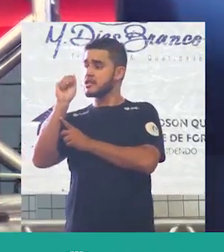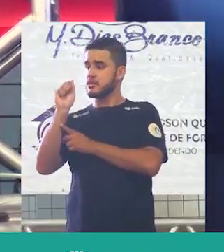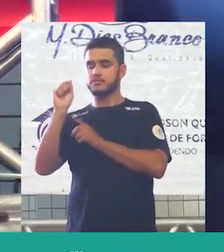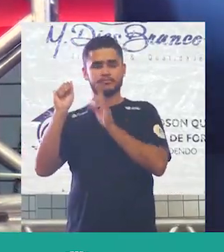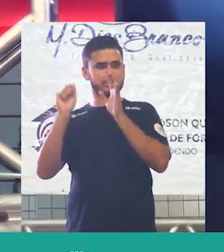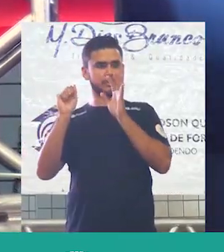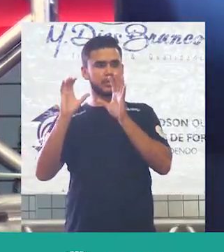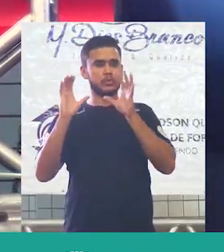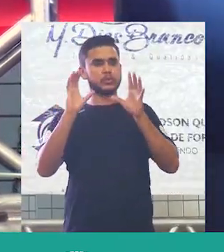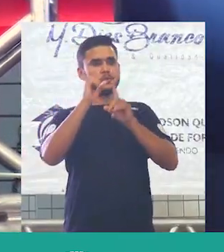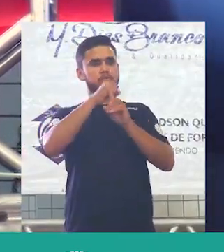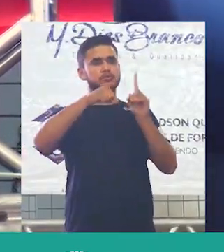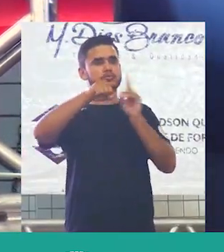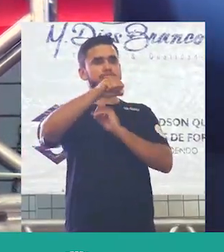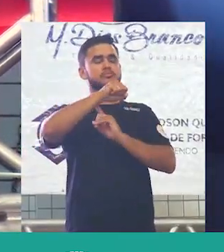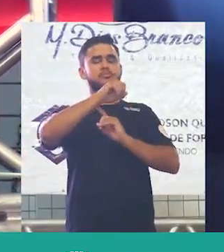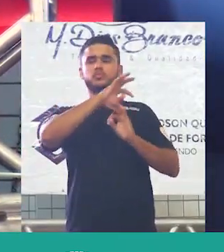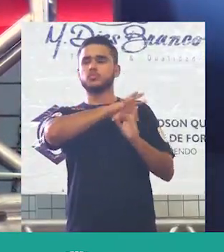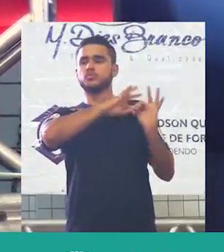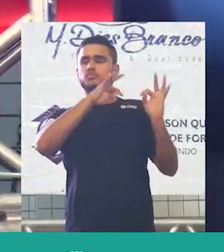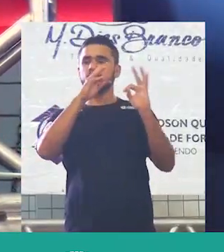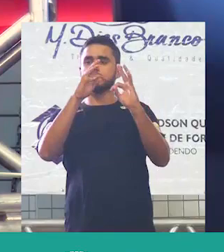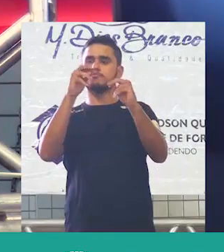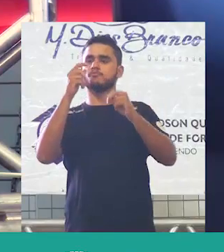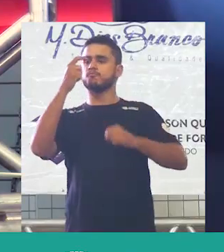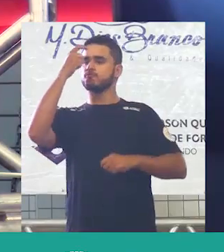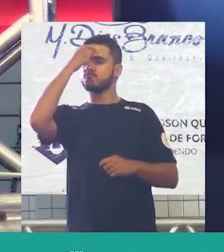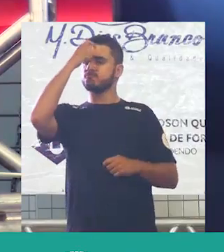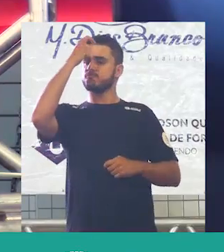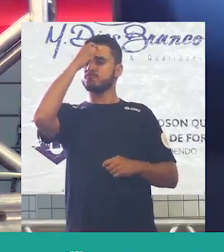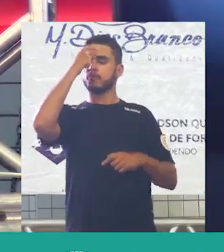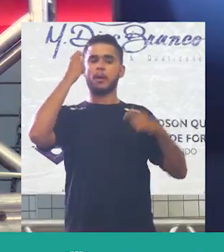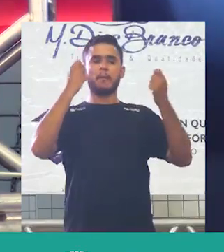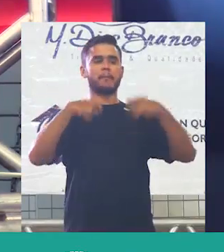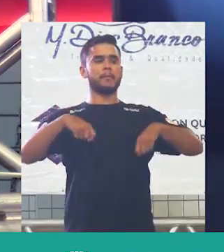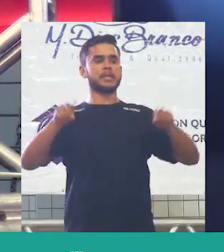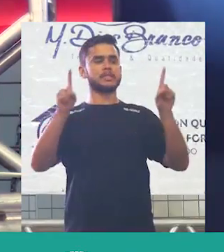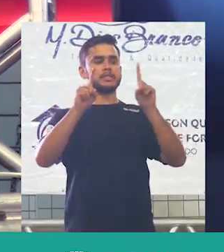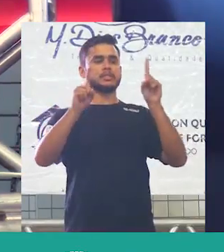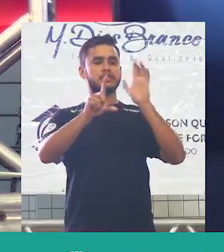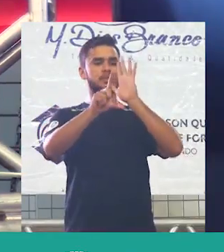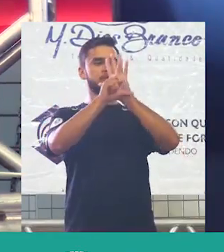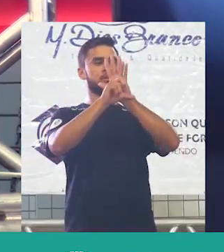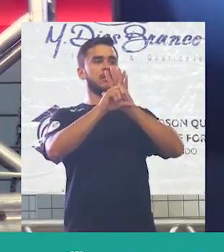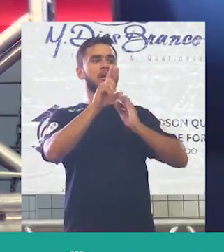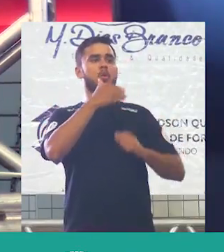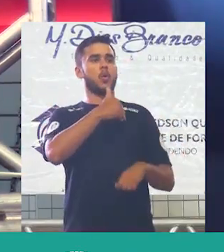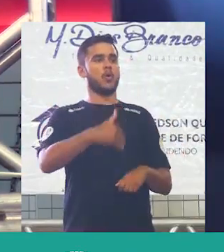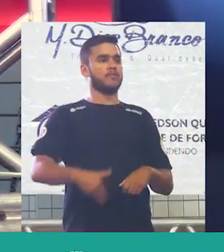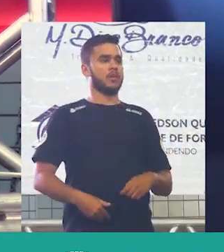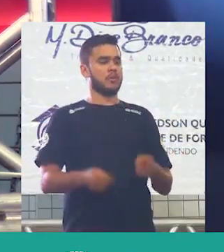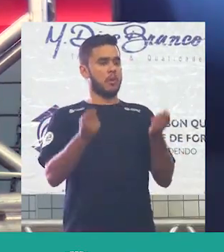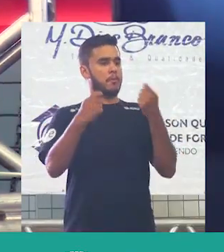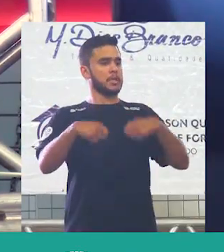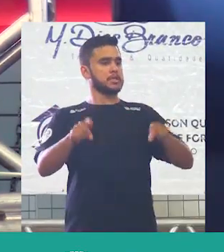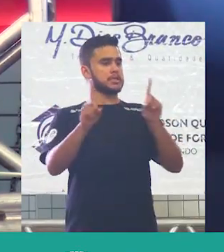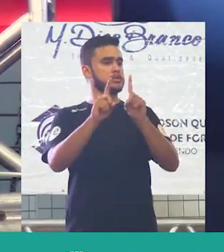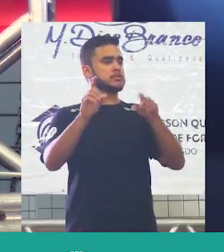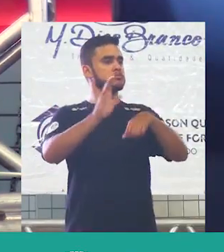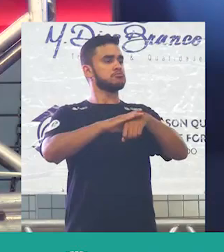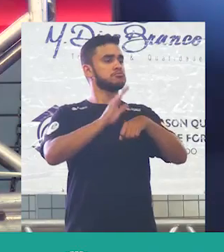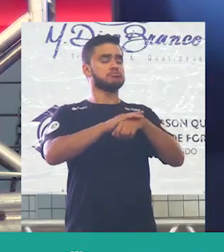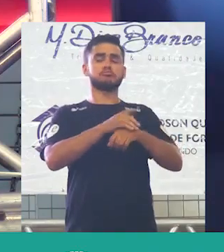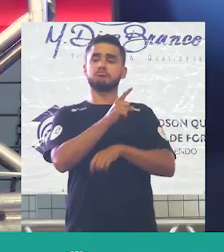Seria uma sociedade onde as pessoas seriam extremamente conscientes e que não precisaria de lei nem de Estado. As pessoas fariam